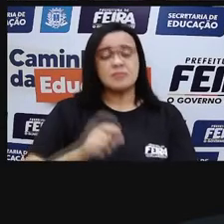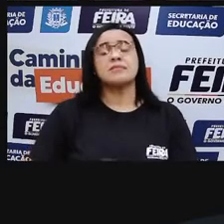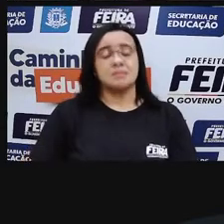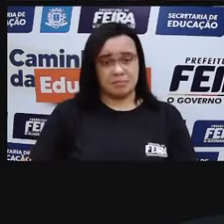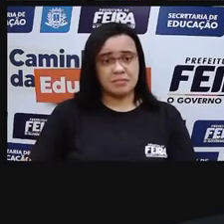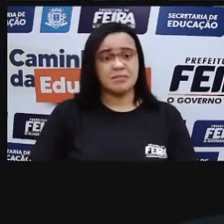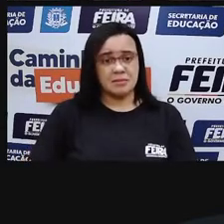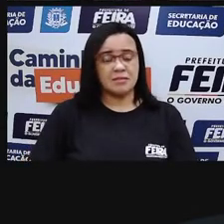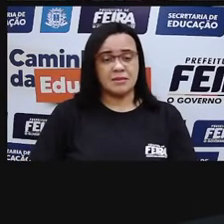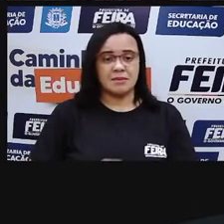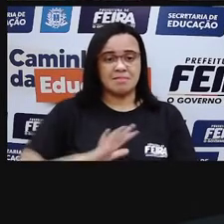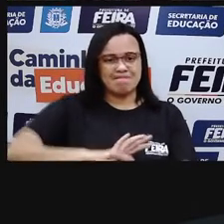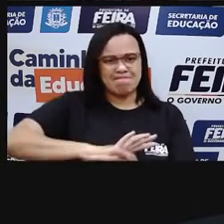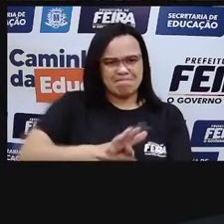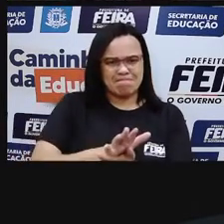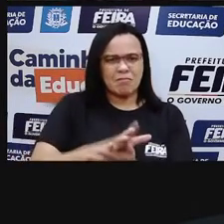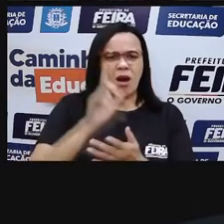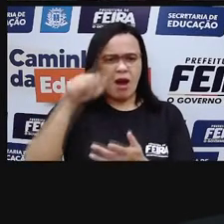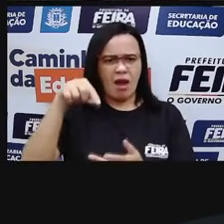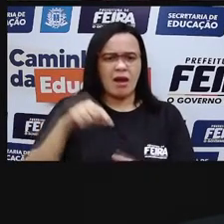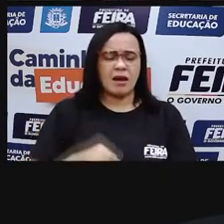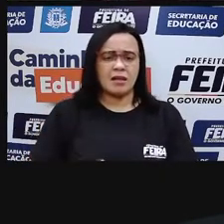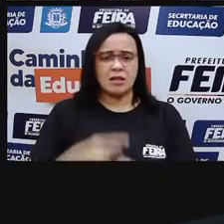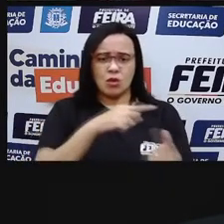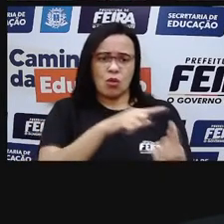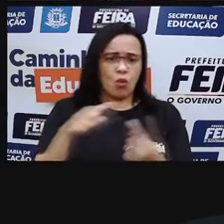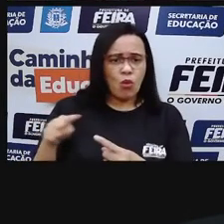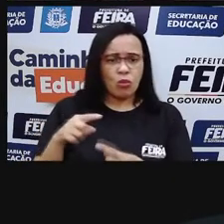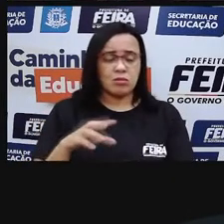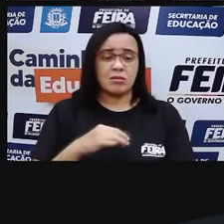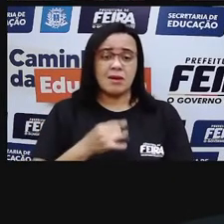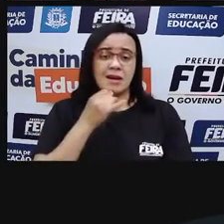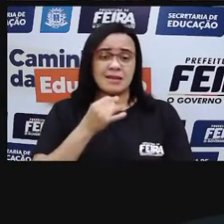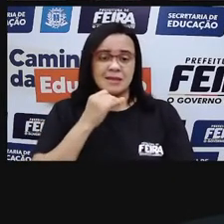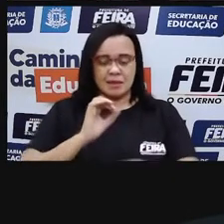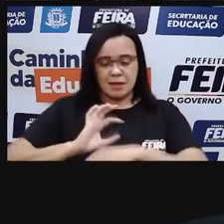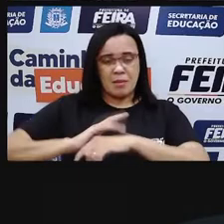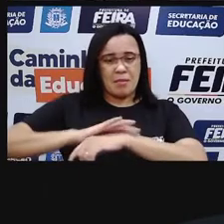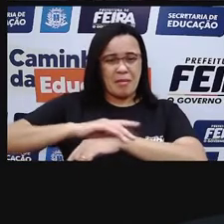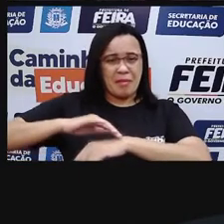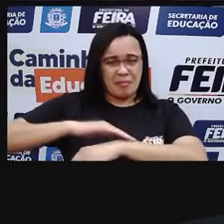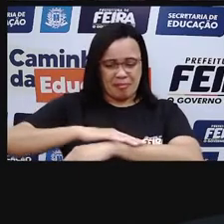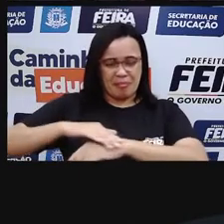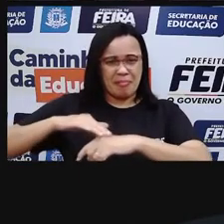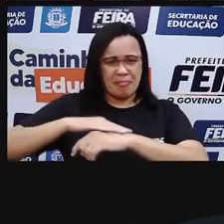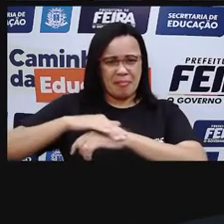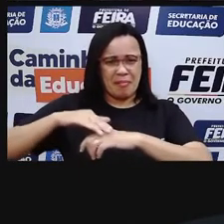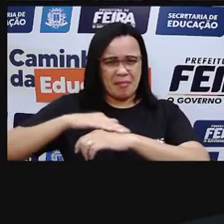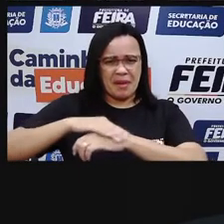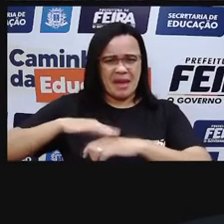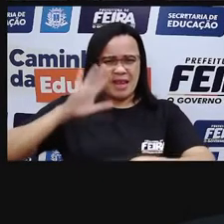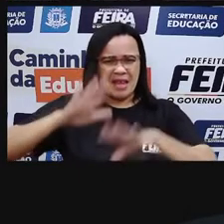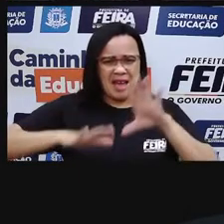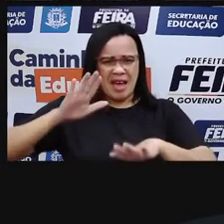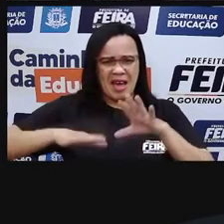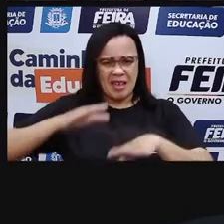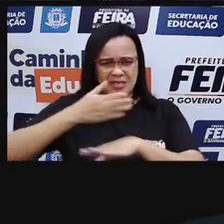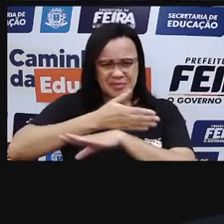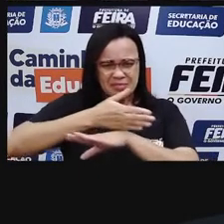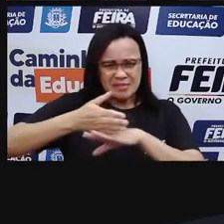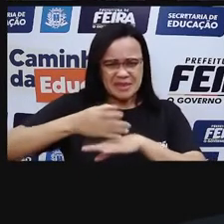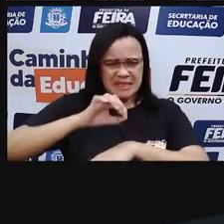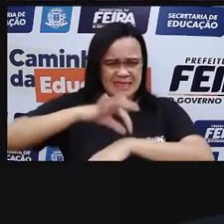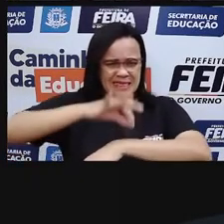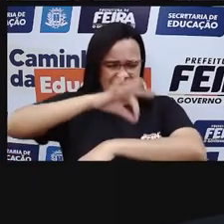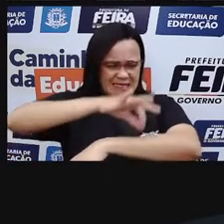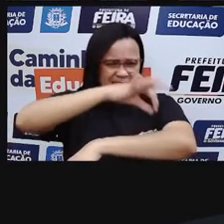nos causam mal. Por exemplo, micoses que dão na pele, né? Crieira, pano branco. A gente vai utilizar um antifúngico